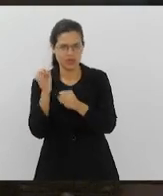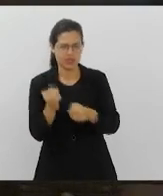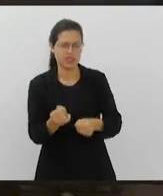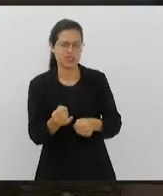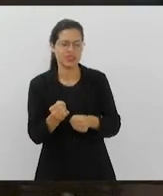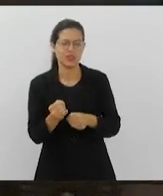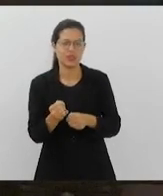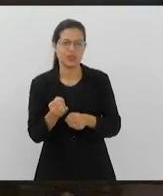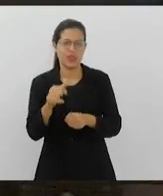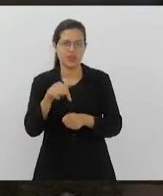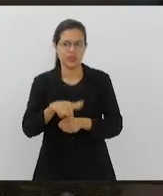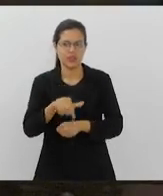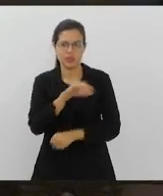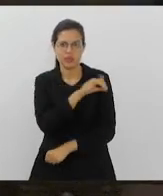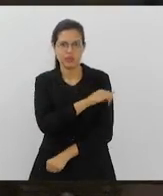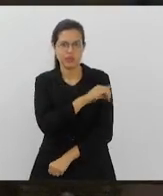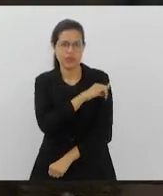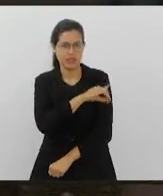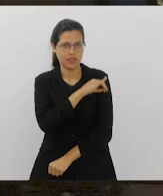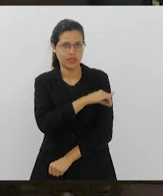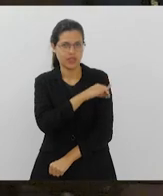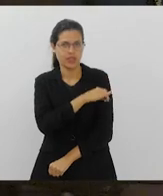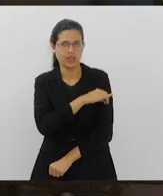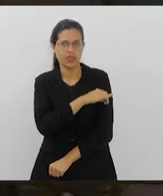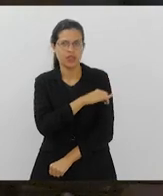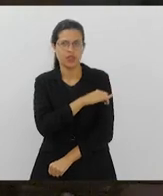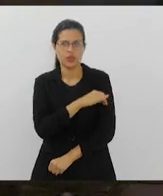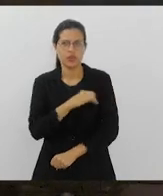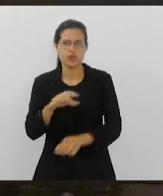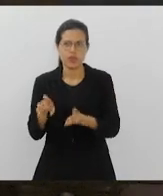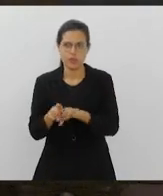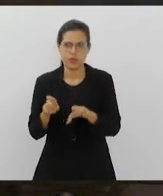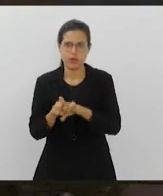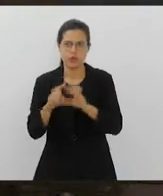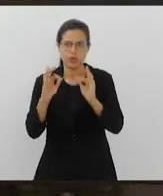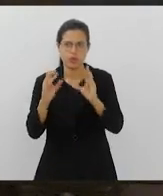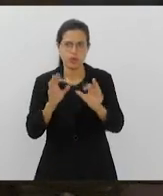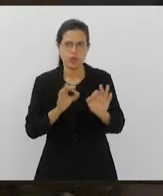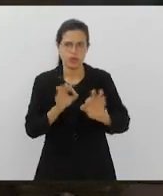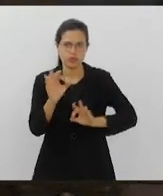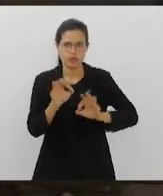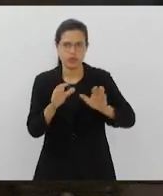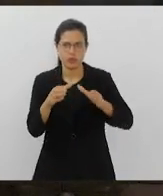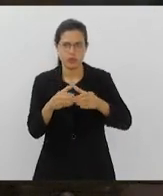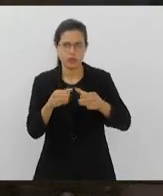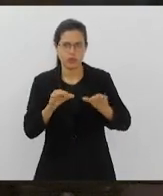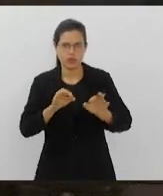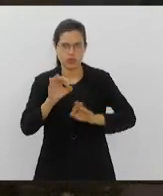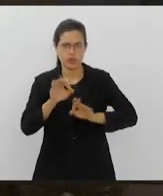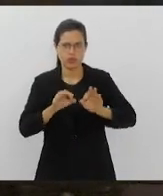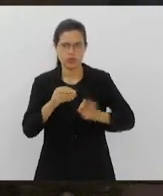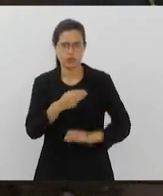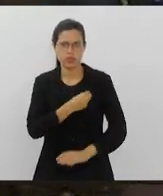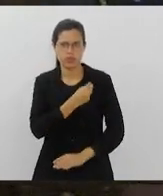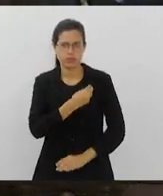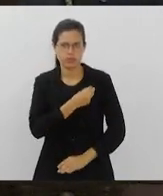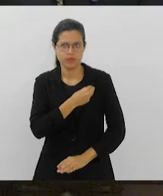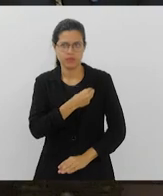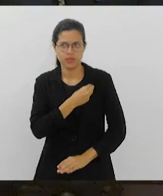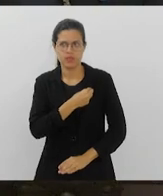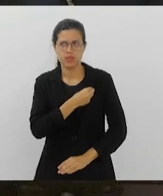Janeiro. Ele propiciou, e aí todo o cerimonial, a diretora de cerimonial, toda a equipe do cerimonial aqui presente, que propiciaram que